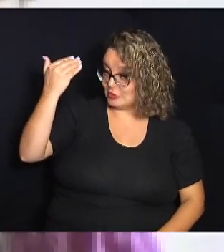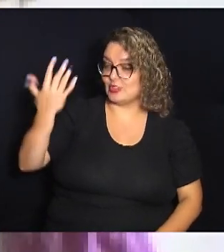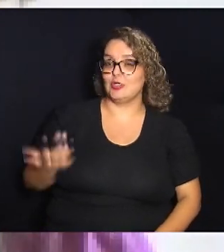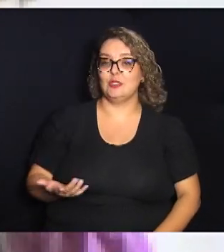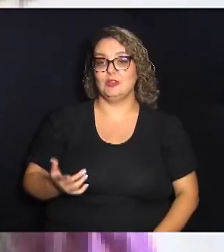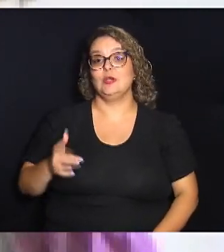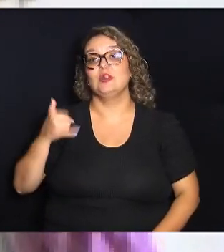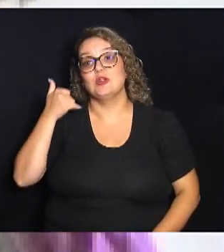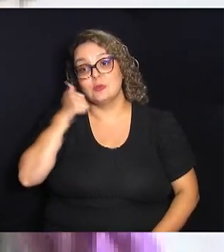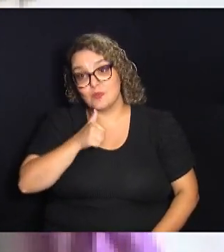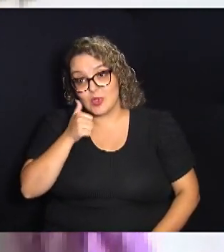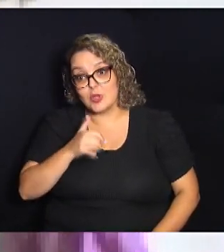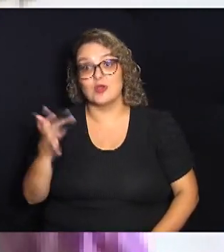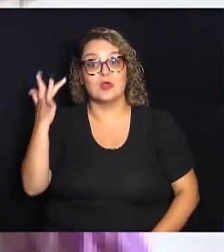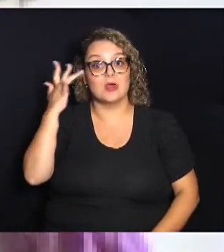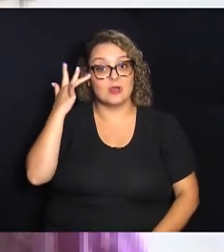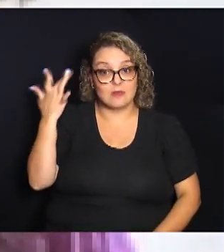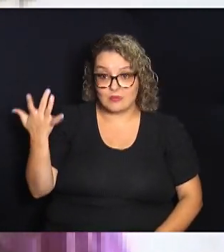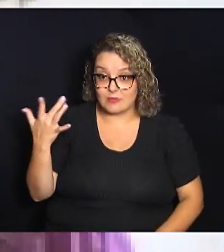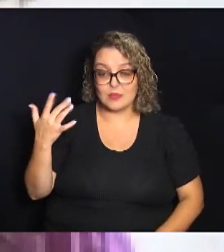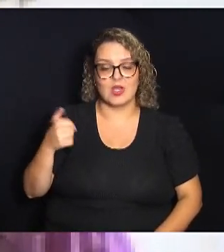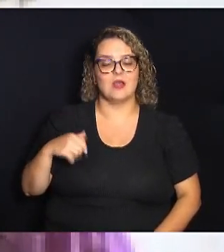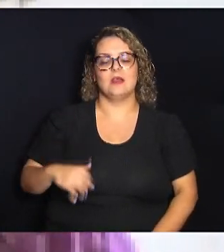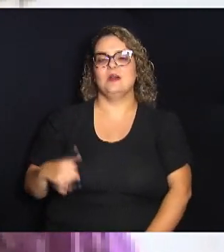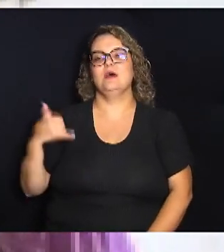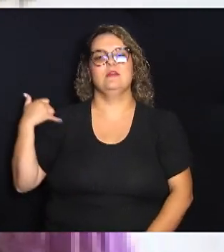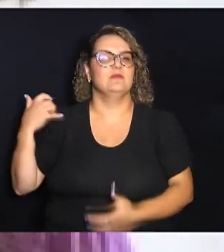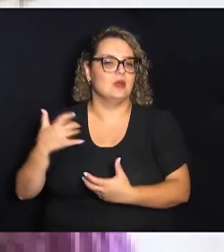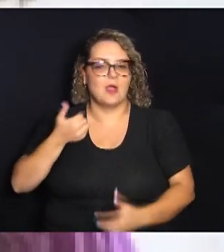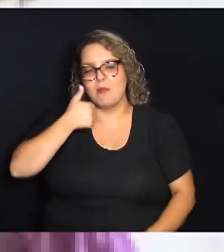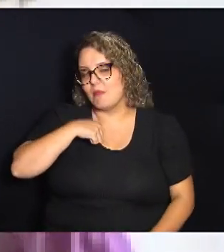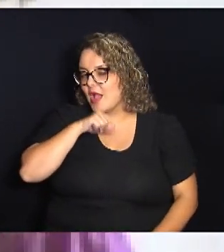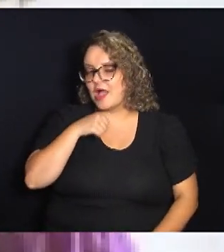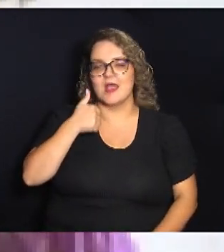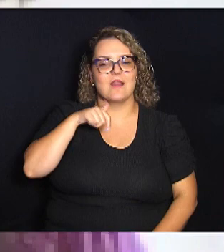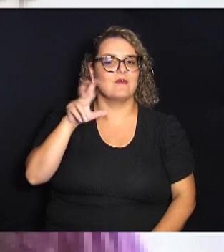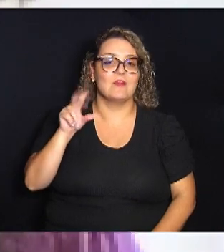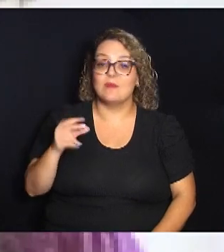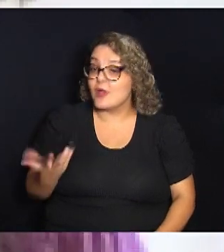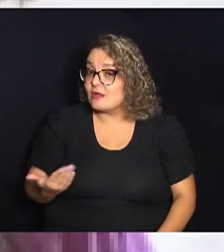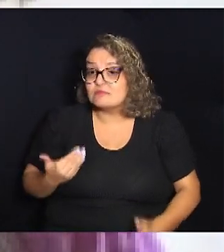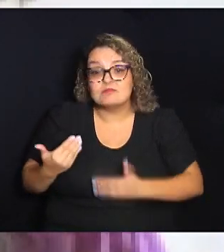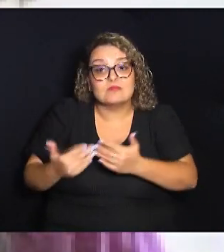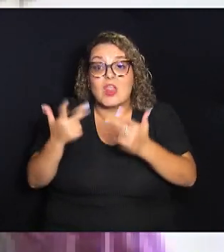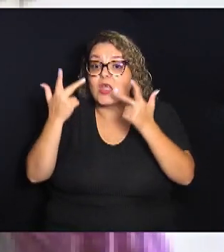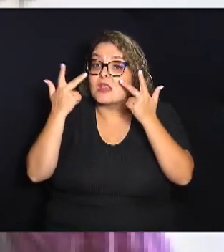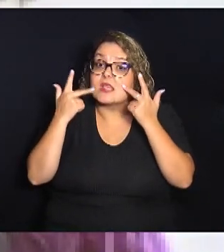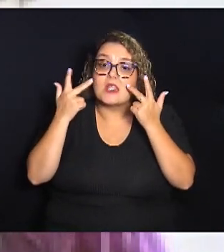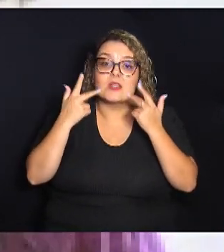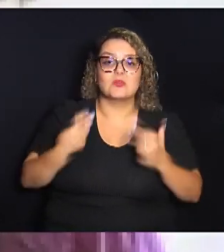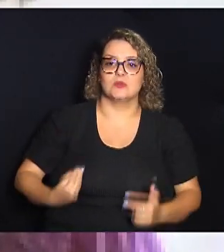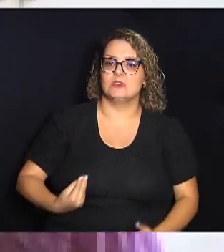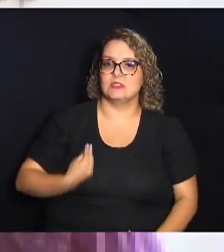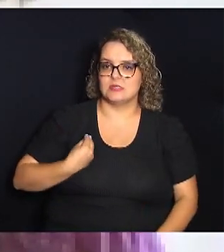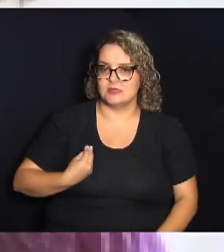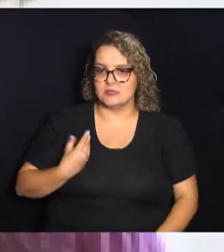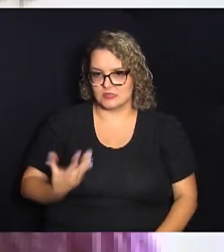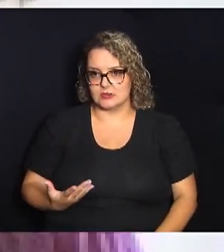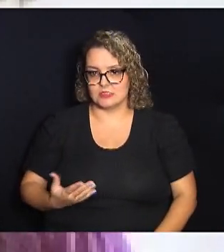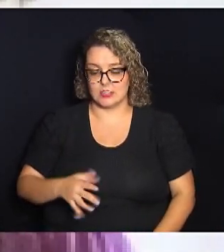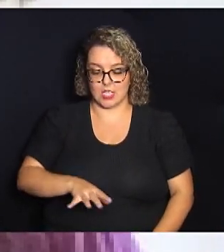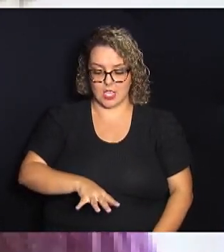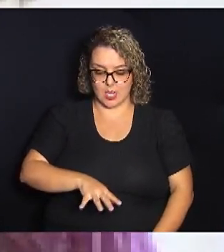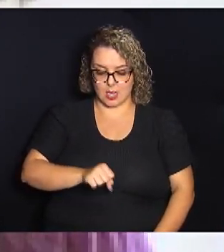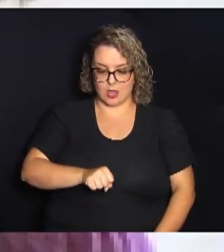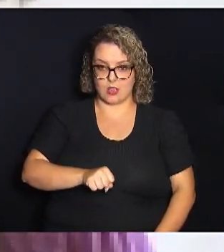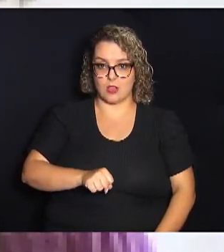né, mulher adulta, depois a gente vira mãe, a gente vira avó. Esse é o processo natural da vida e a menopausa,